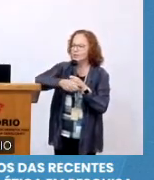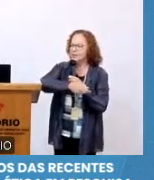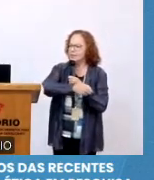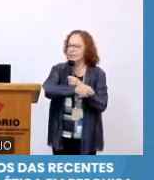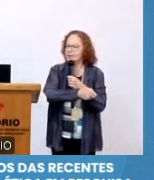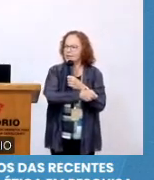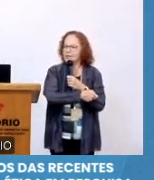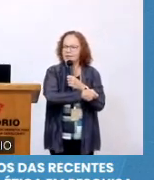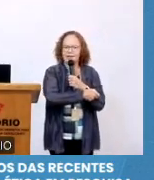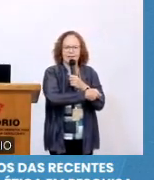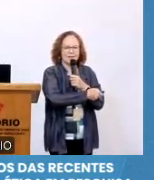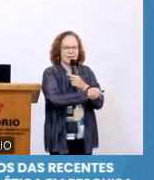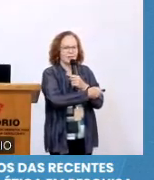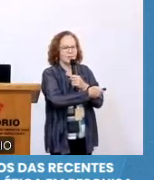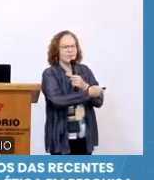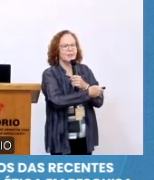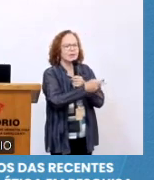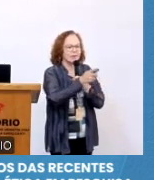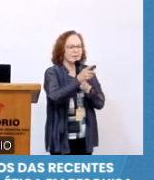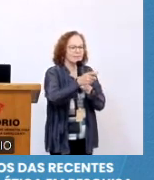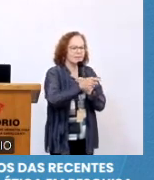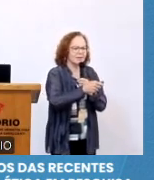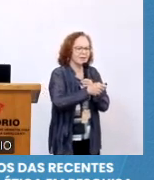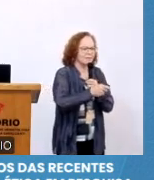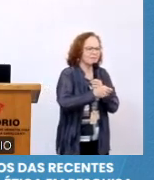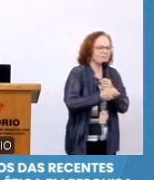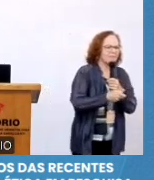e sociais aqui?